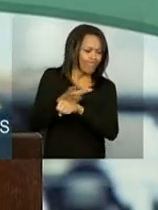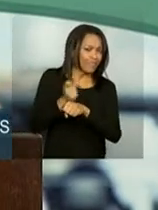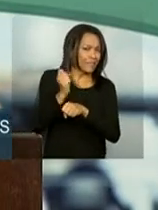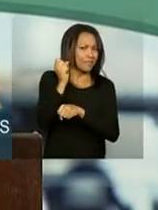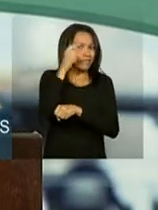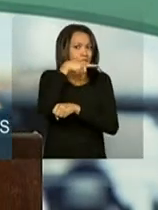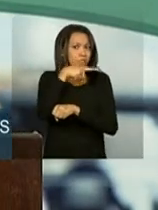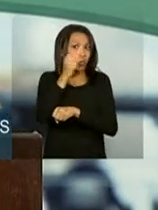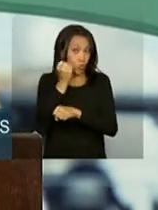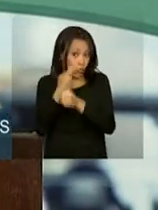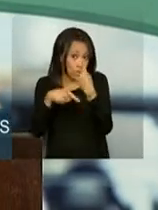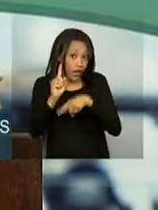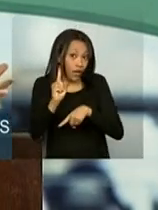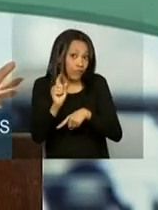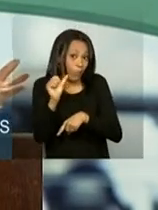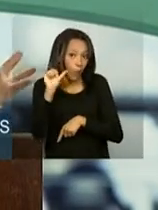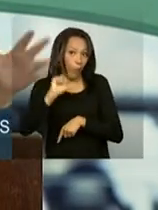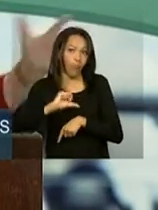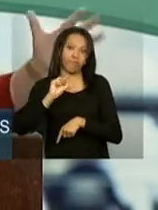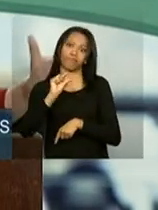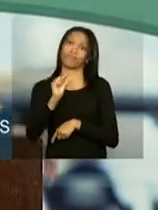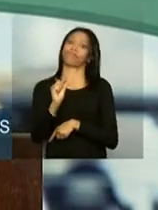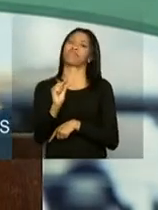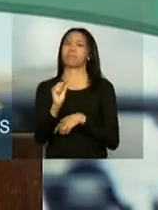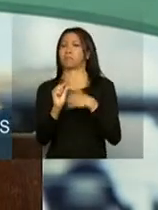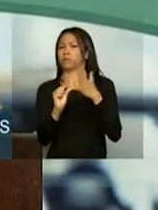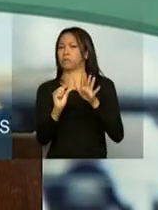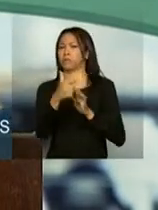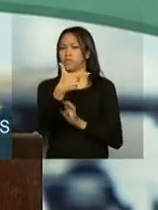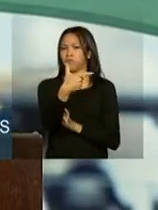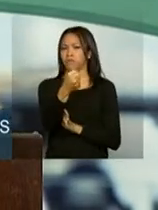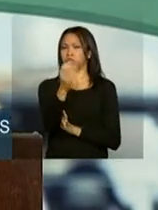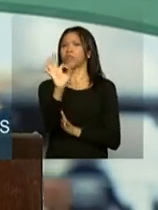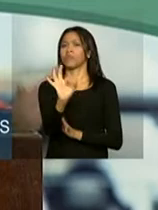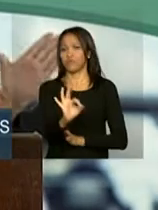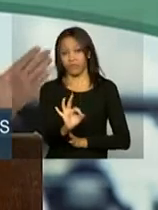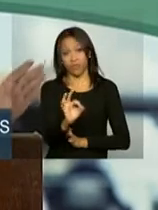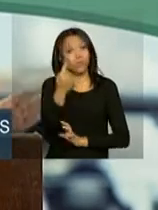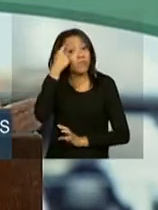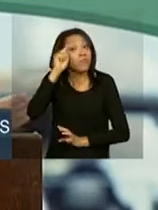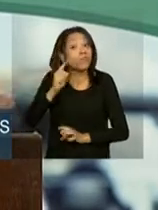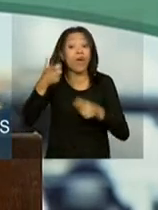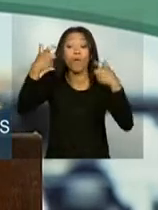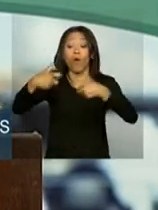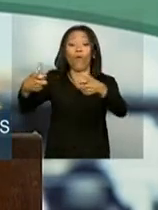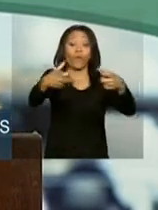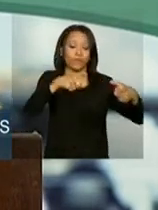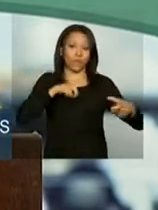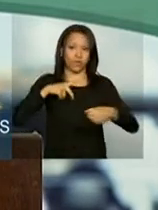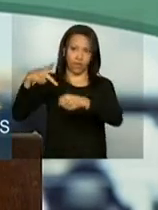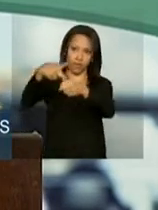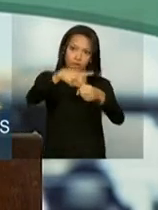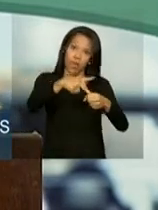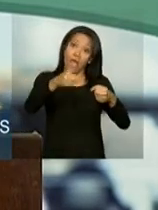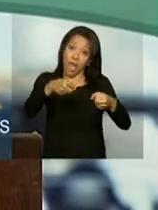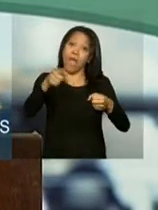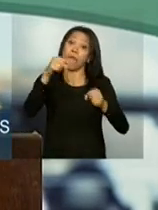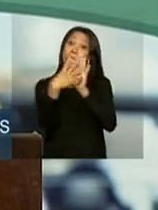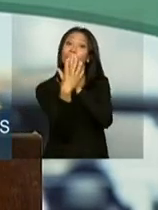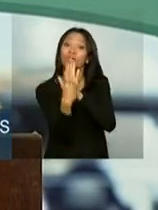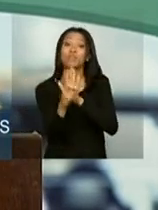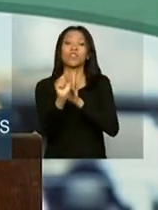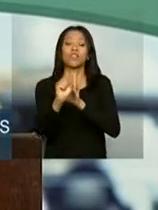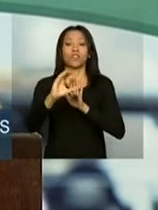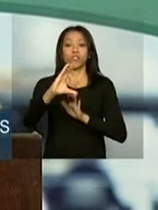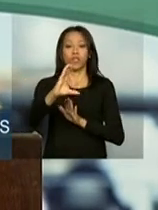de sucesso é baixa, em torno de 20%. Aí é modelo de concessão, ou